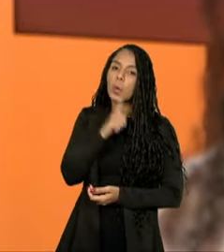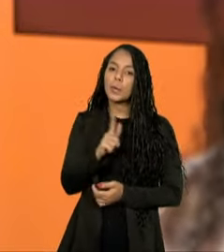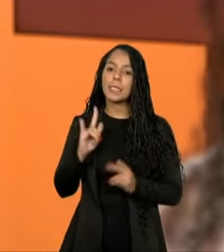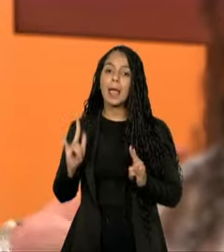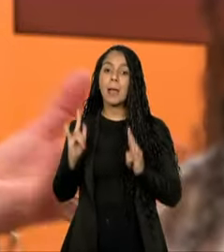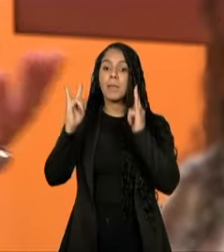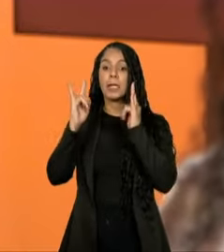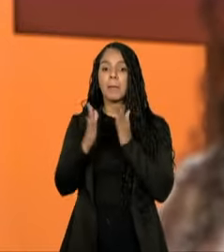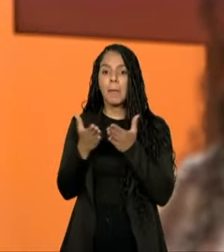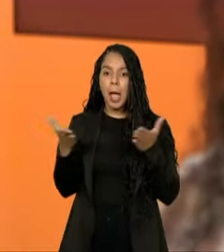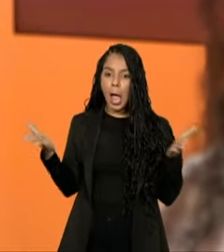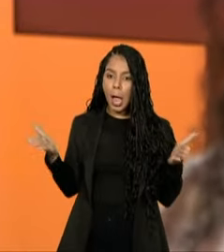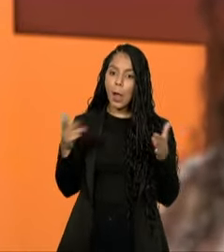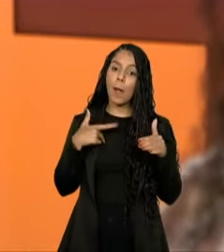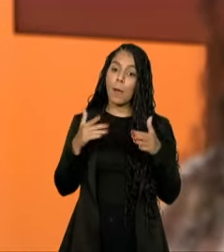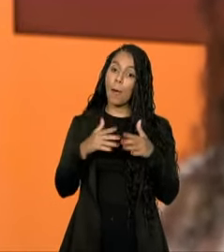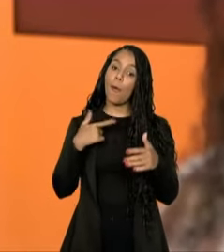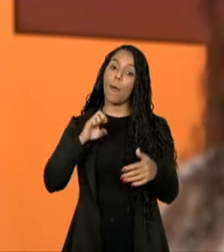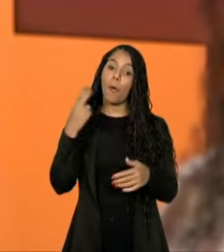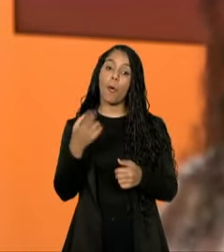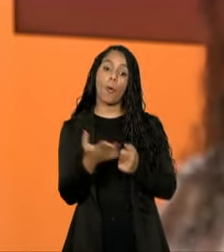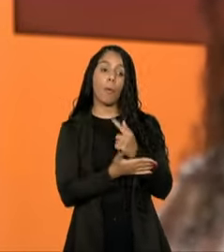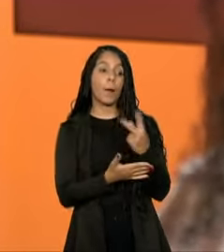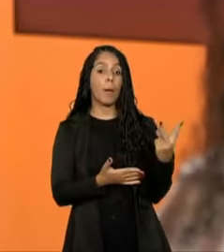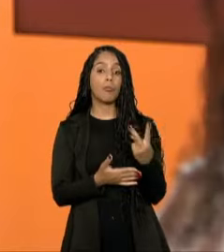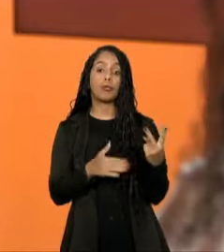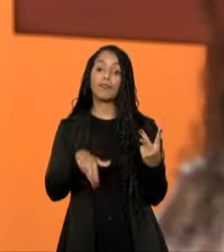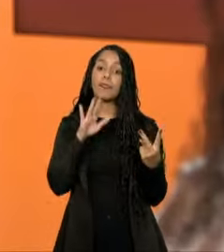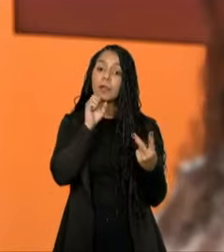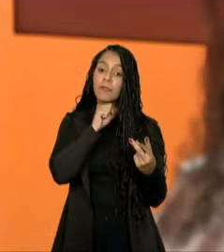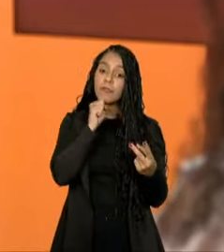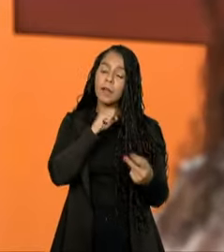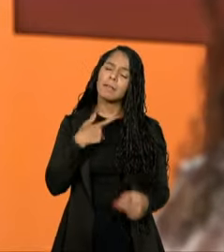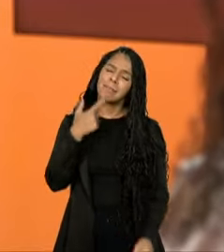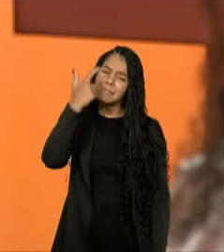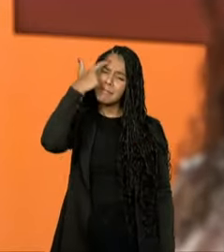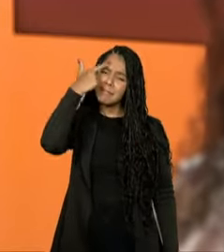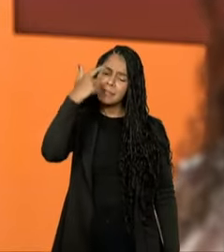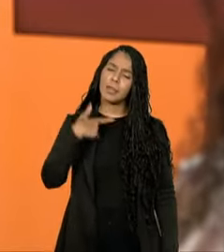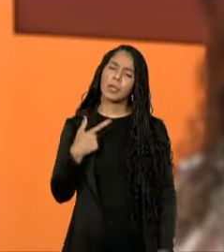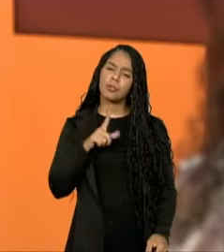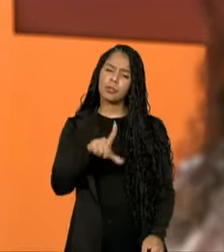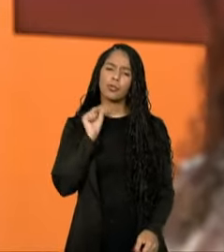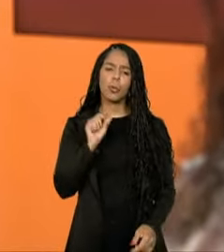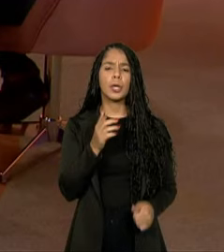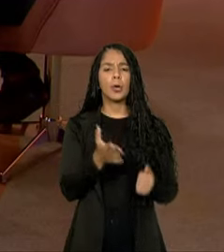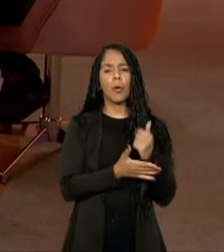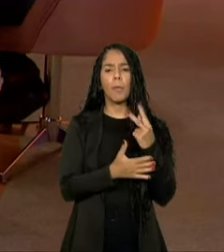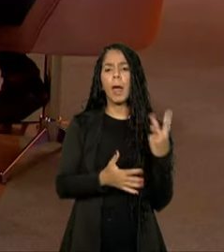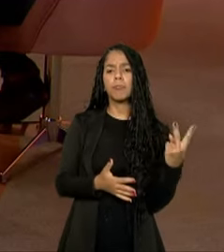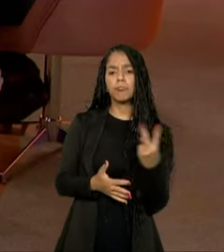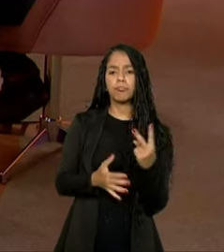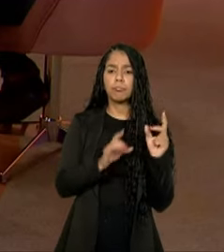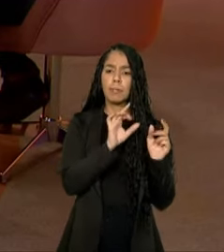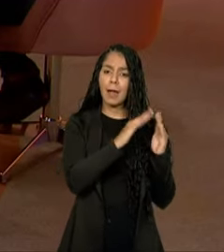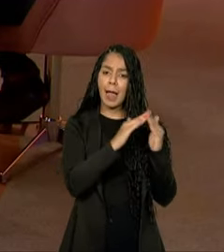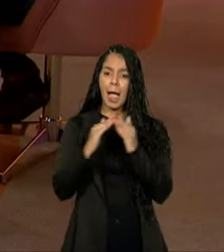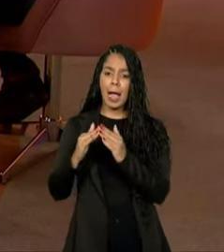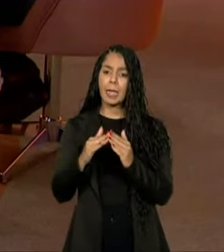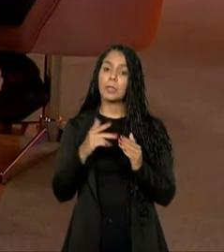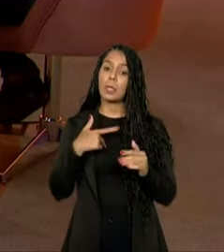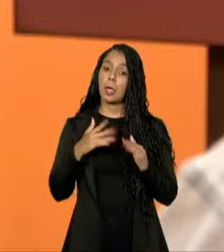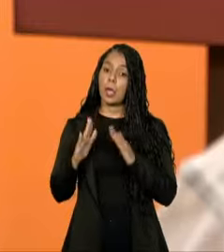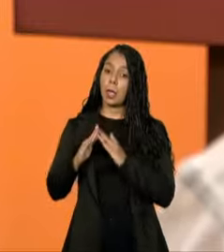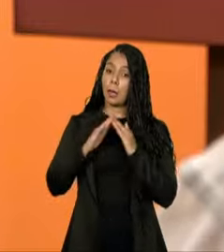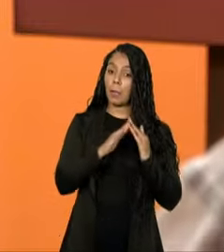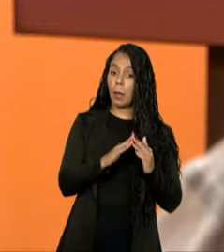ou comprar um apartamento para os meus dois mais velhos. Eu pensei e preferi comprar um apartamento para os mais velhos. Fui morar com eles,